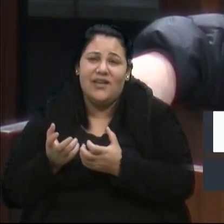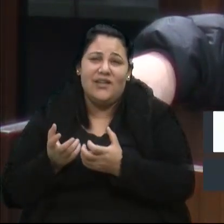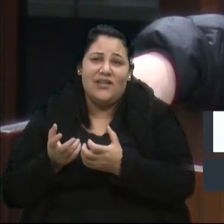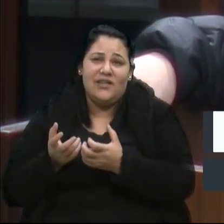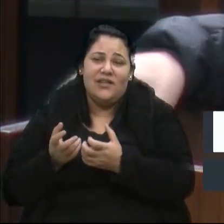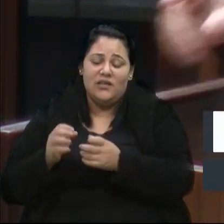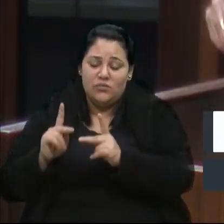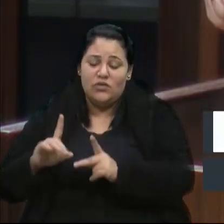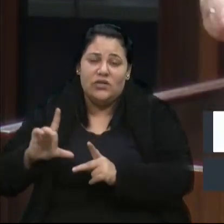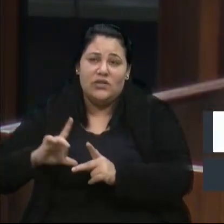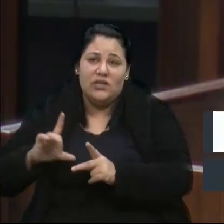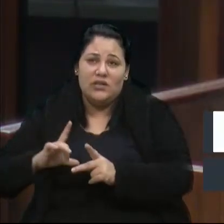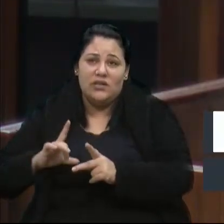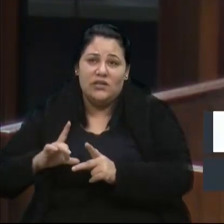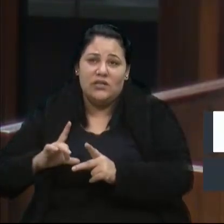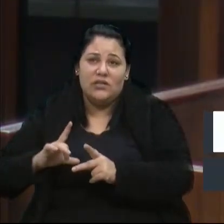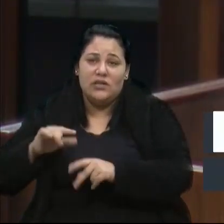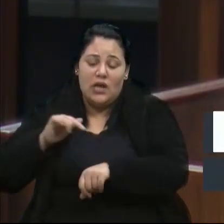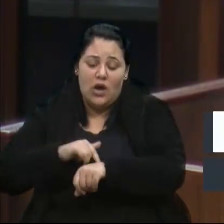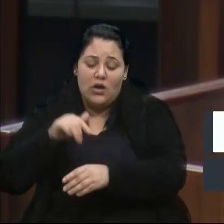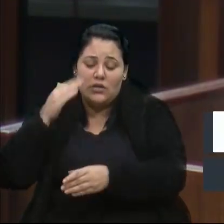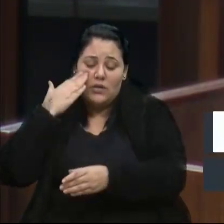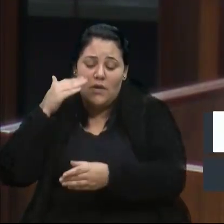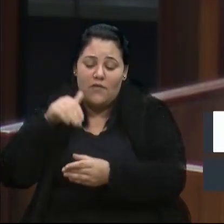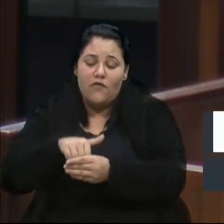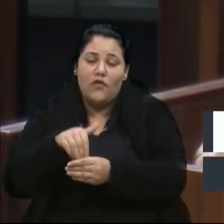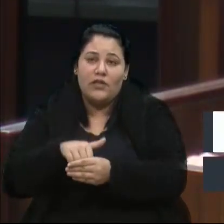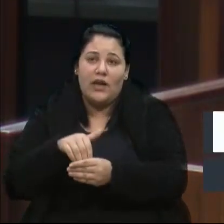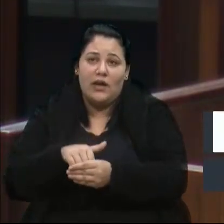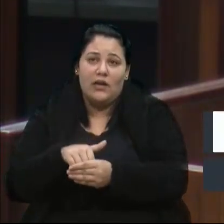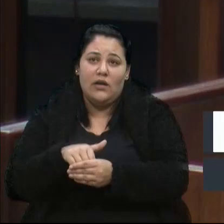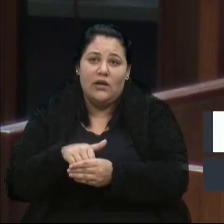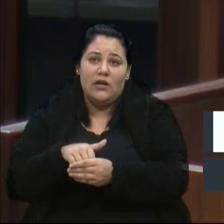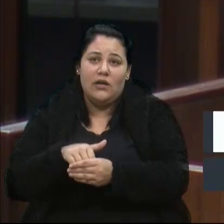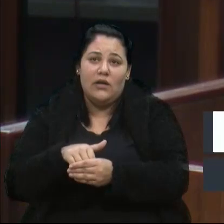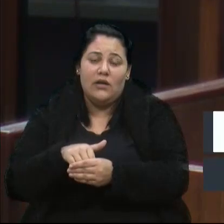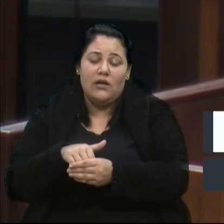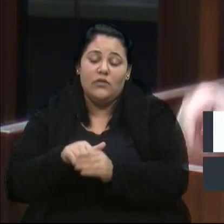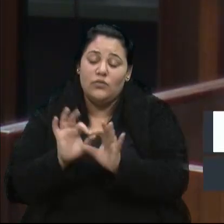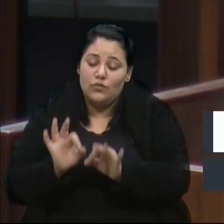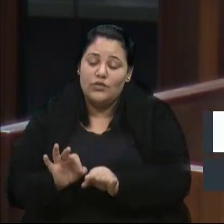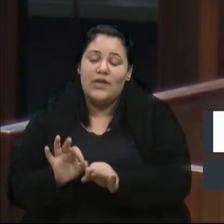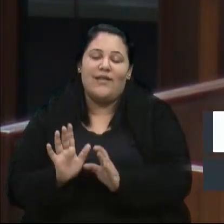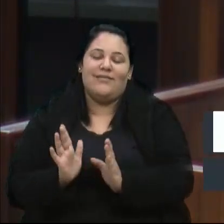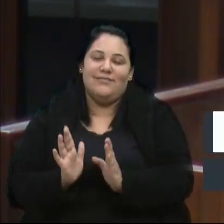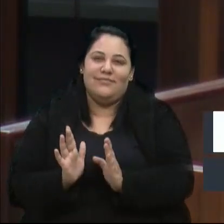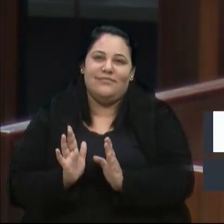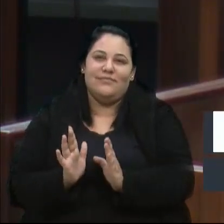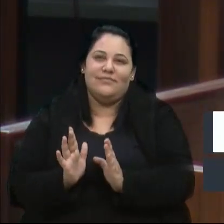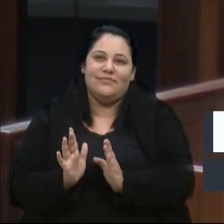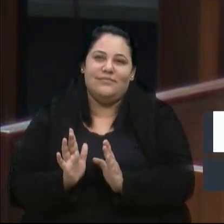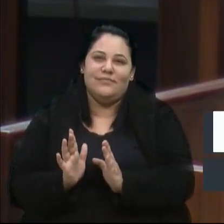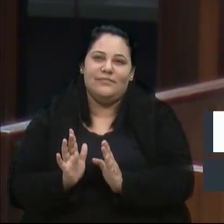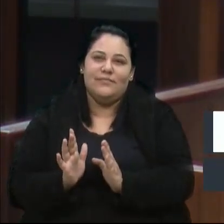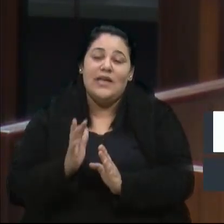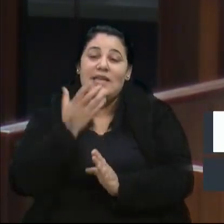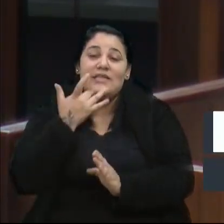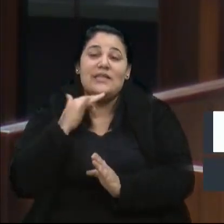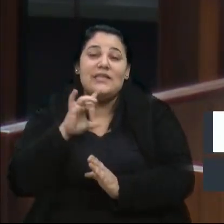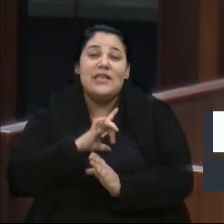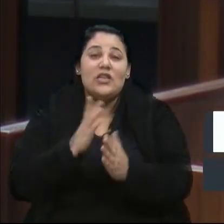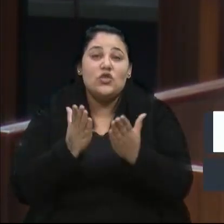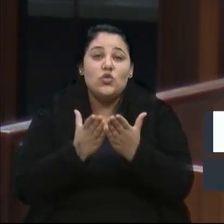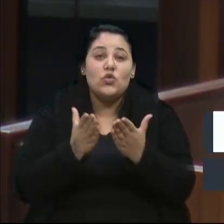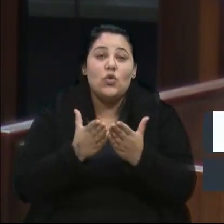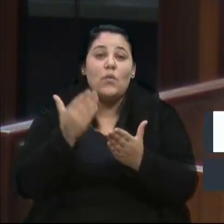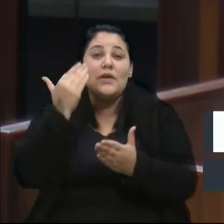tenham condições de, na hora de saber, votar pelo menos pelo correto. Pelo menos que tenham um estudo para saber